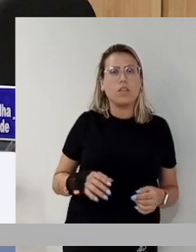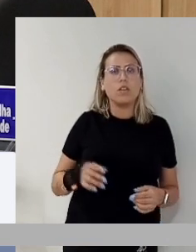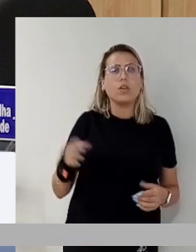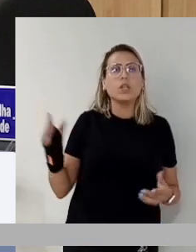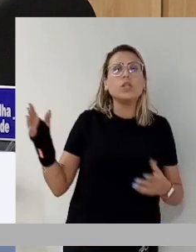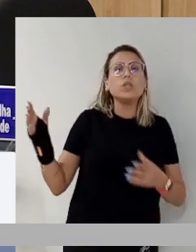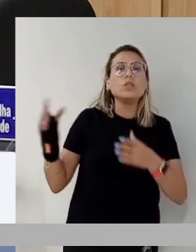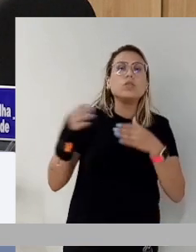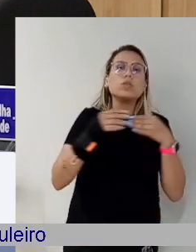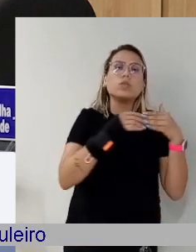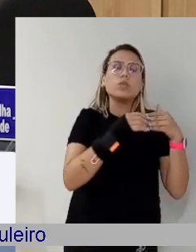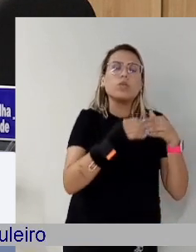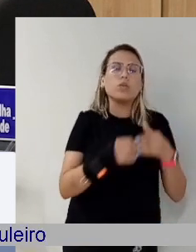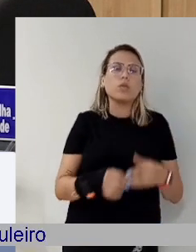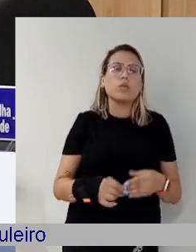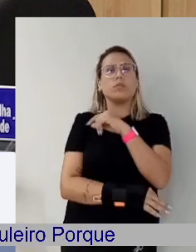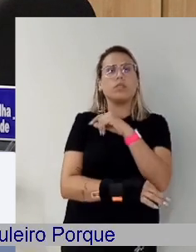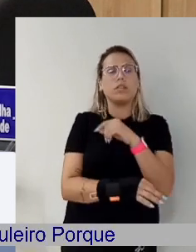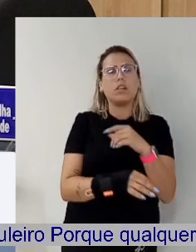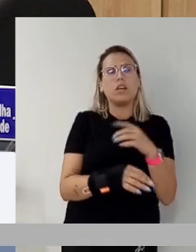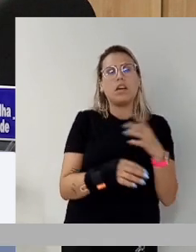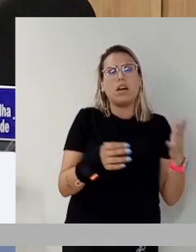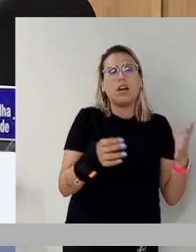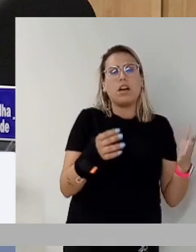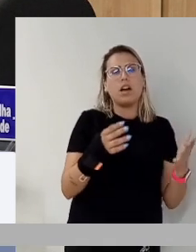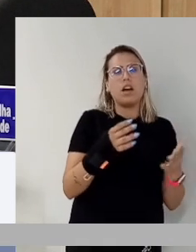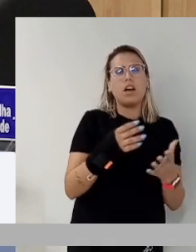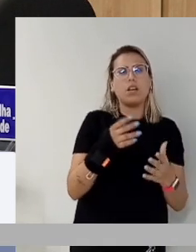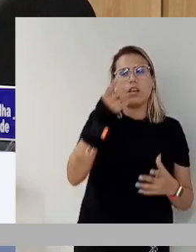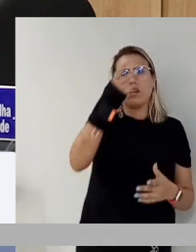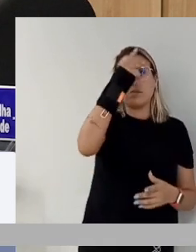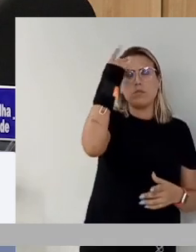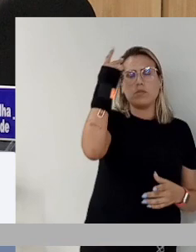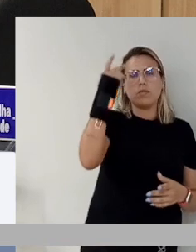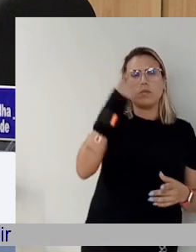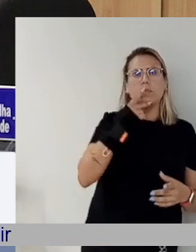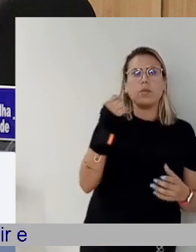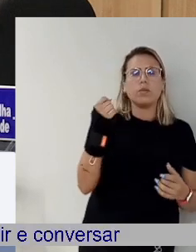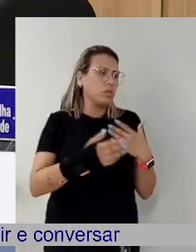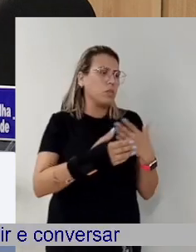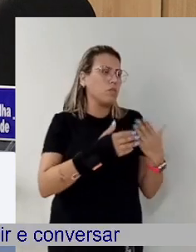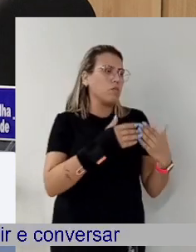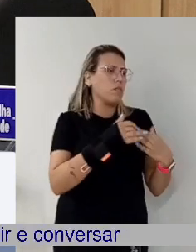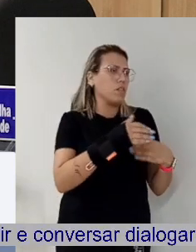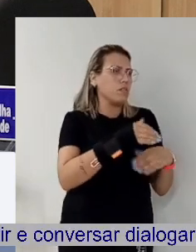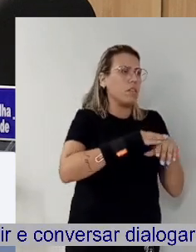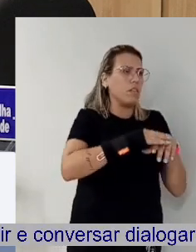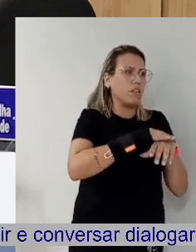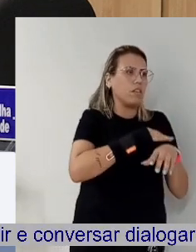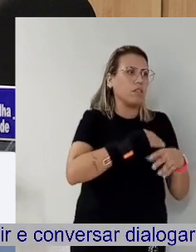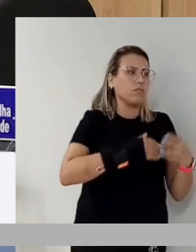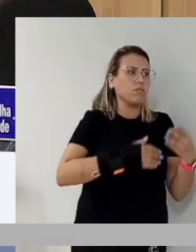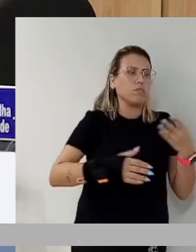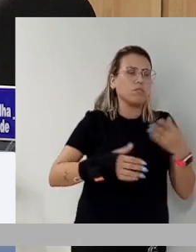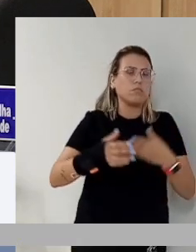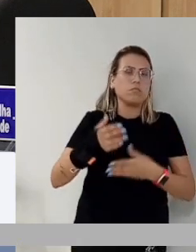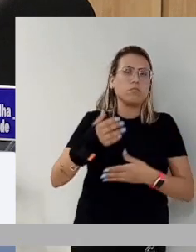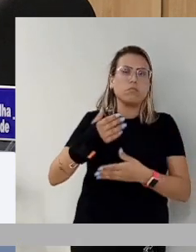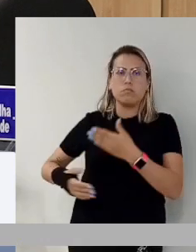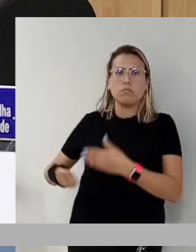qu para Tabuleiro Porque qualquer pessoa pode debater comigo vir discutir conversar dialogar agora não me